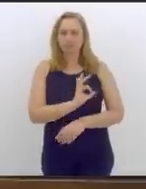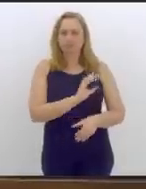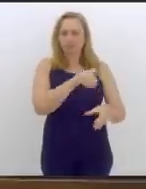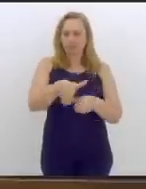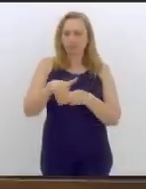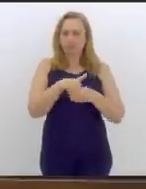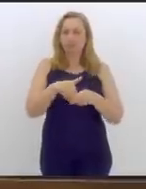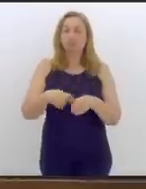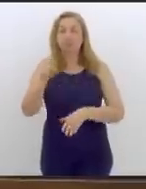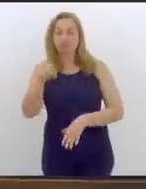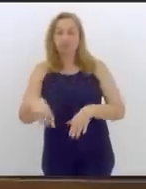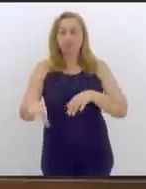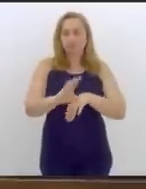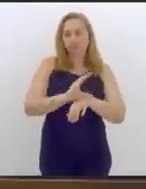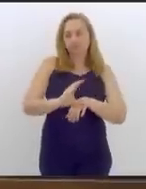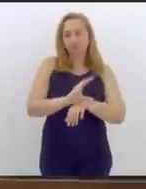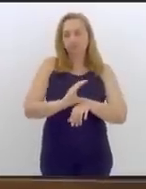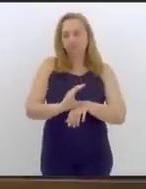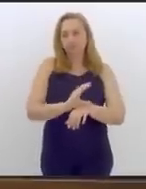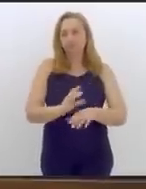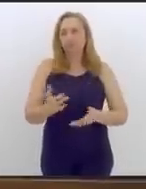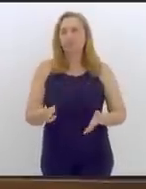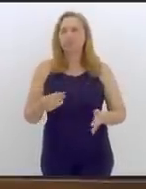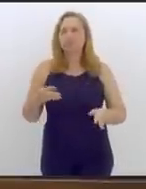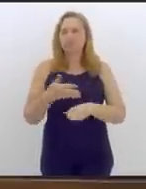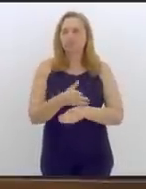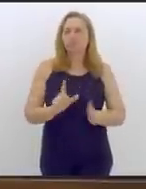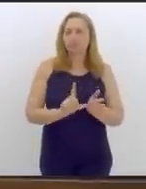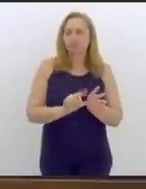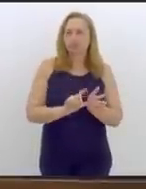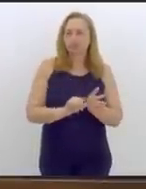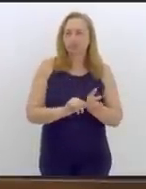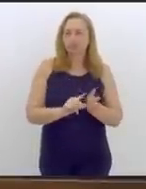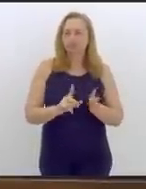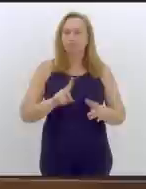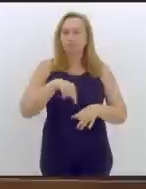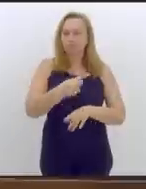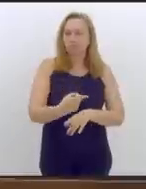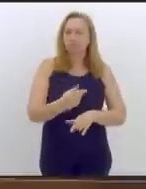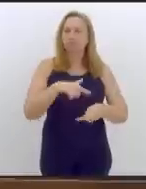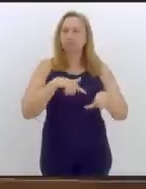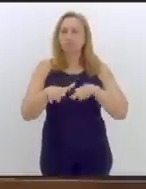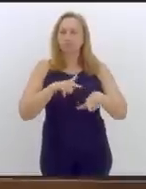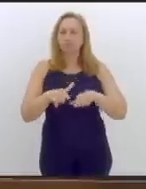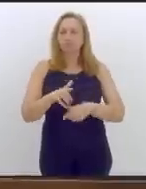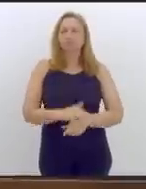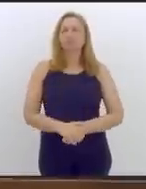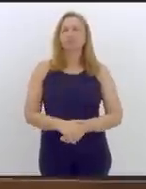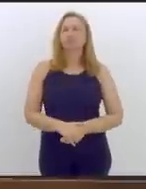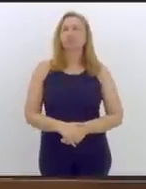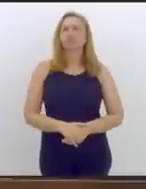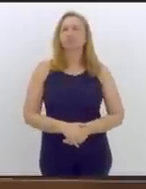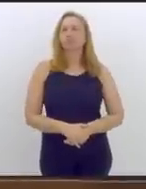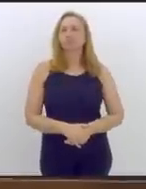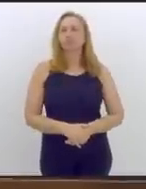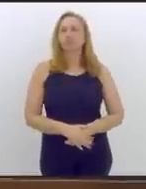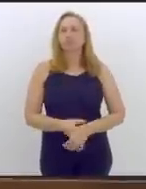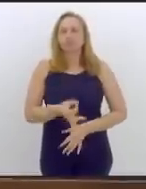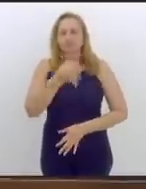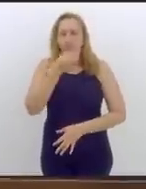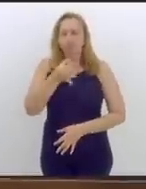é constitucional ele chegou até atrasado depois ele assumiu o trabalho dele e o argumento do comandante geral